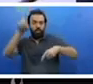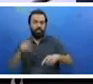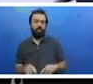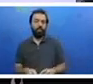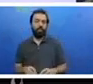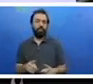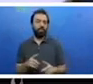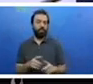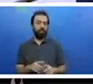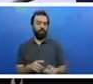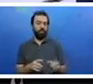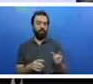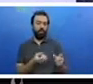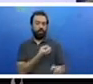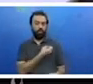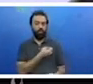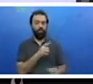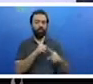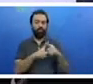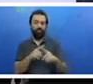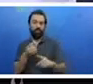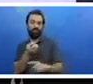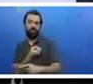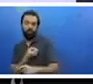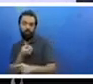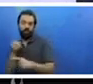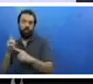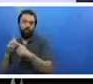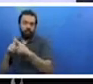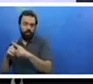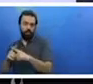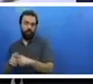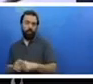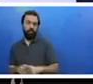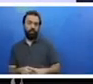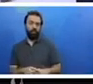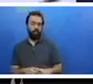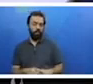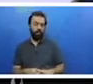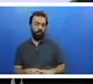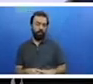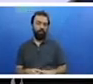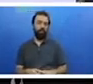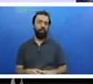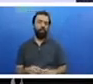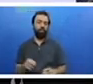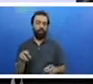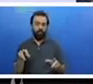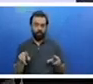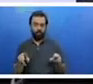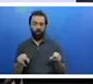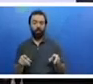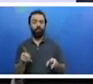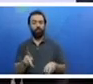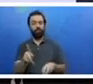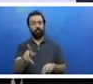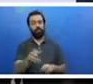quando o produto entre seus pares, ou produto de uma pela outra, dá sempre o mesmo resultado, é